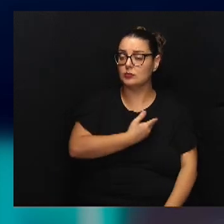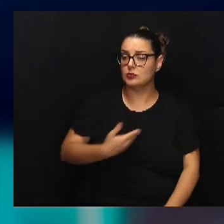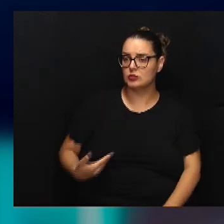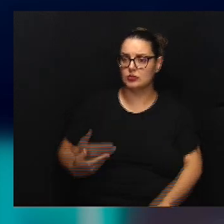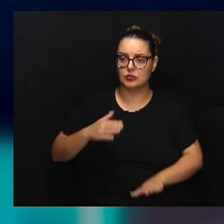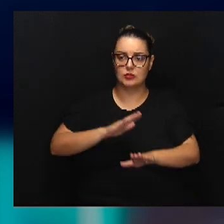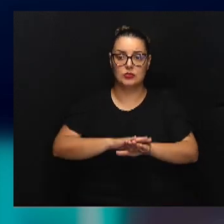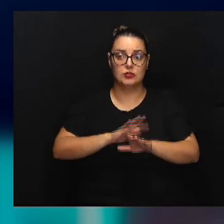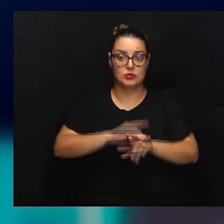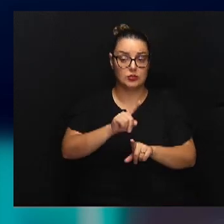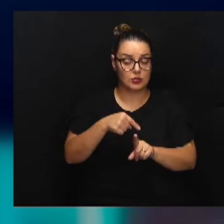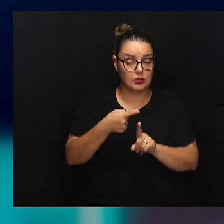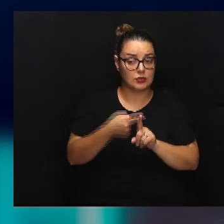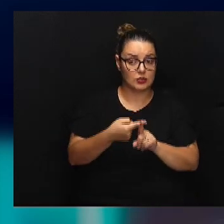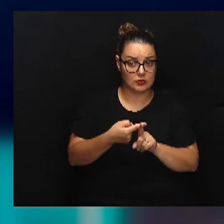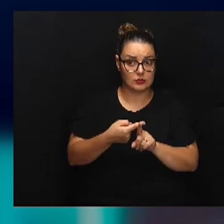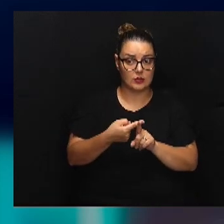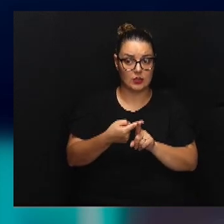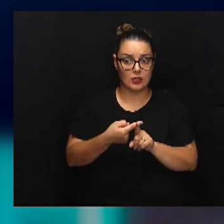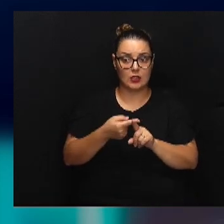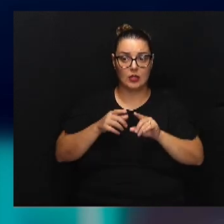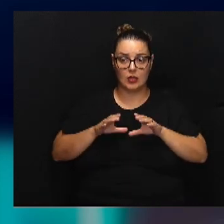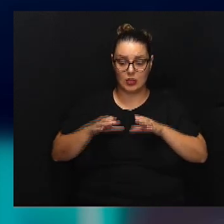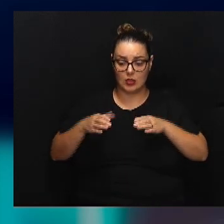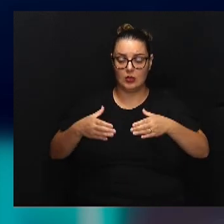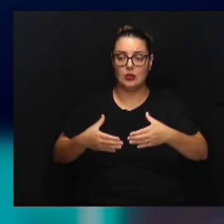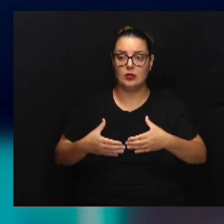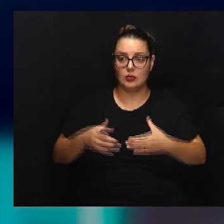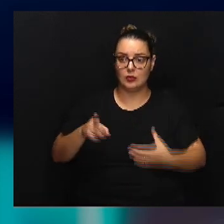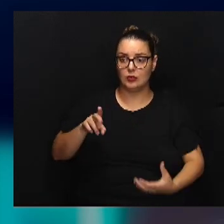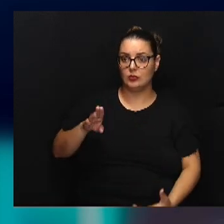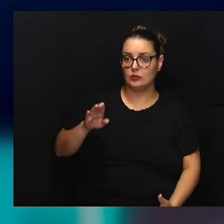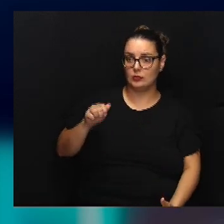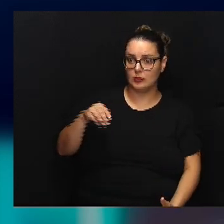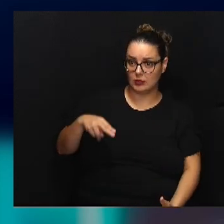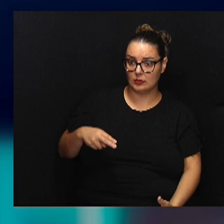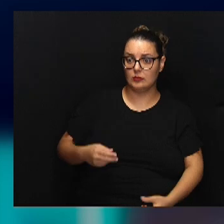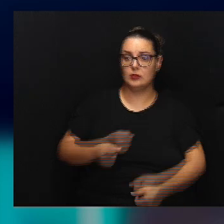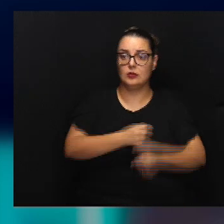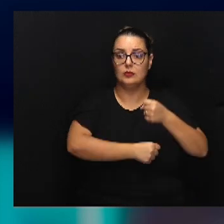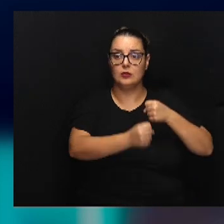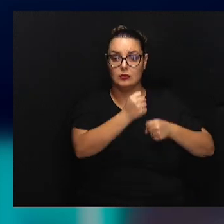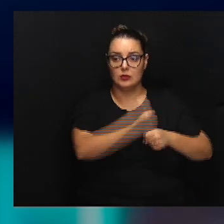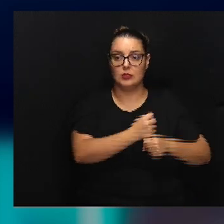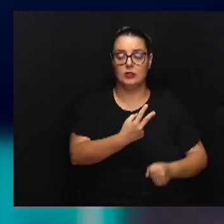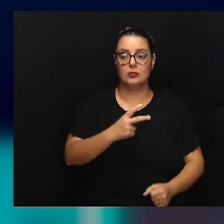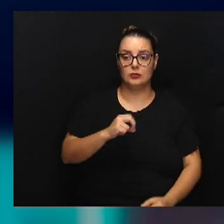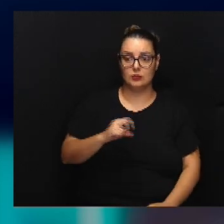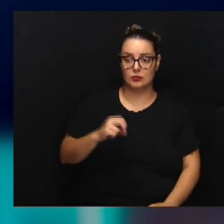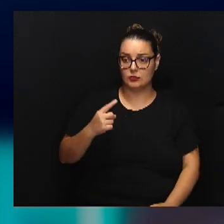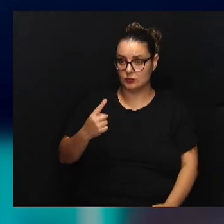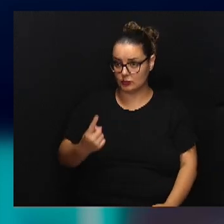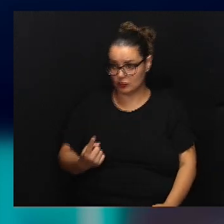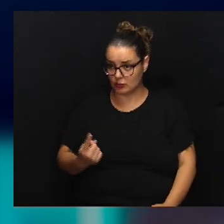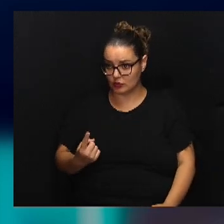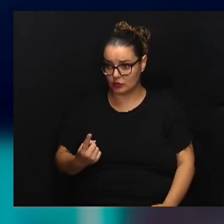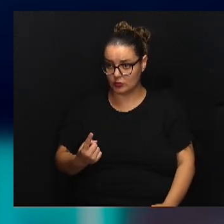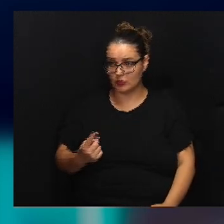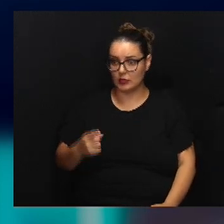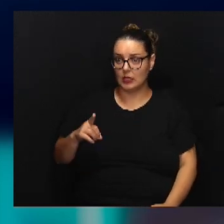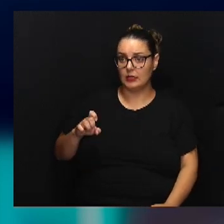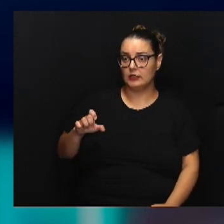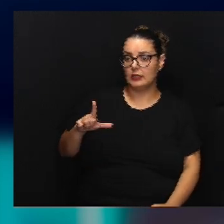ações afirmativas. A Conferência de Durban foi um ano anterior, em 2001, em que a